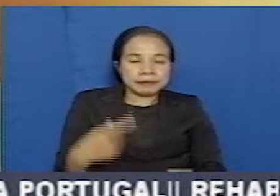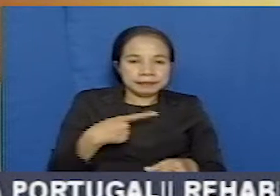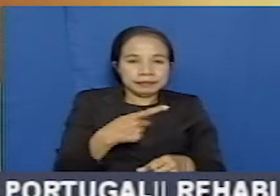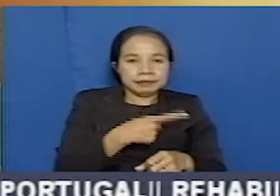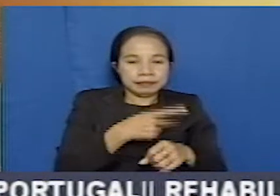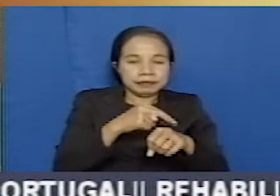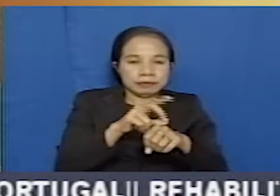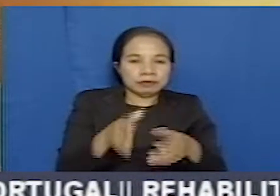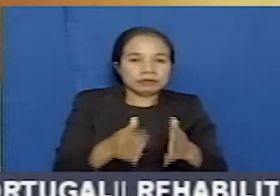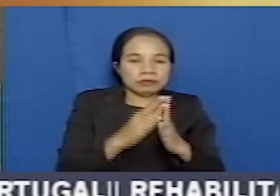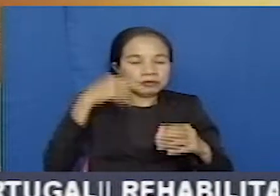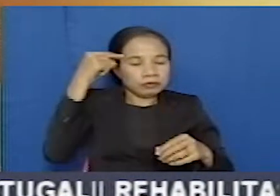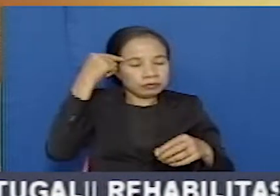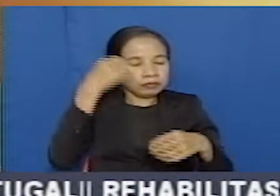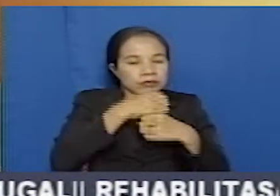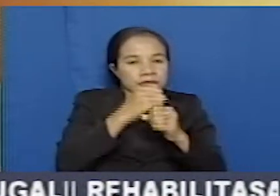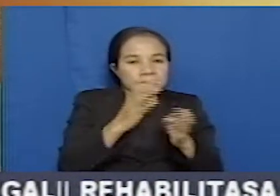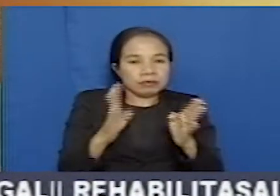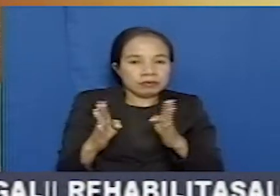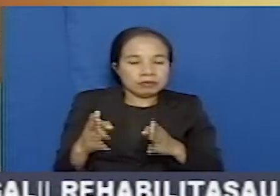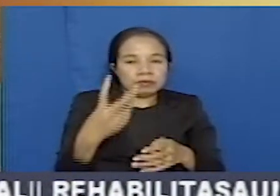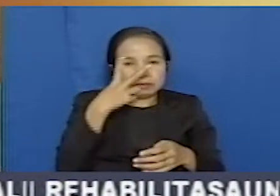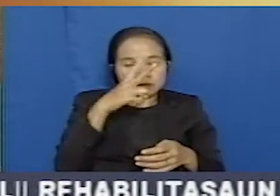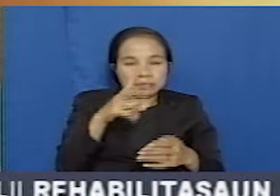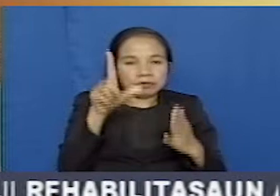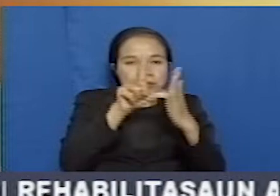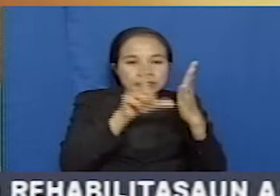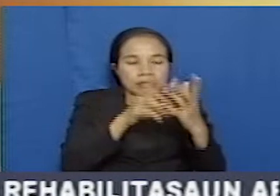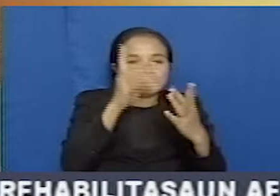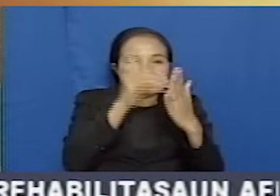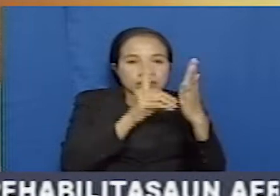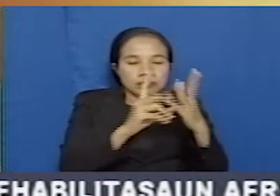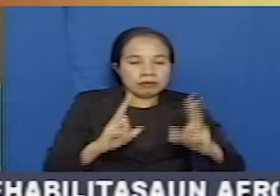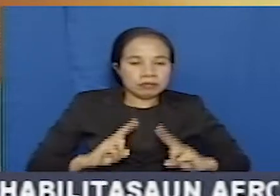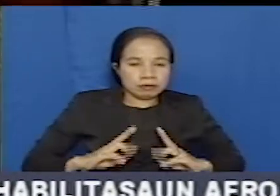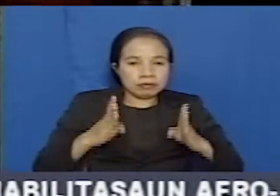Parlamento Nacional Russo Governo acelera processo de verificação lista de dados veteranos.